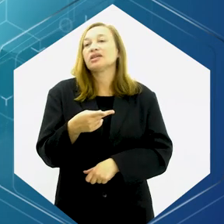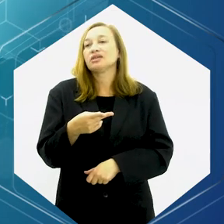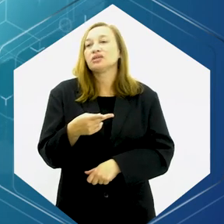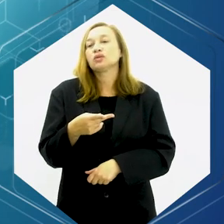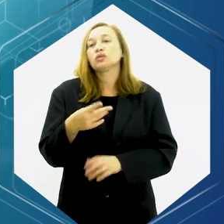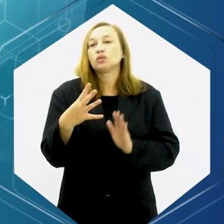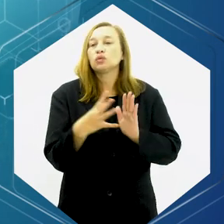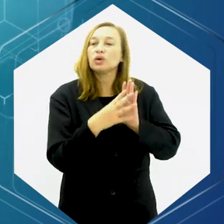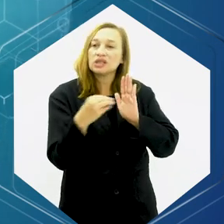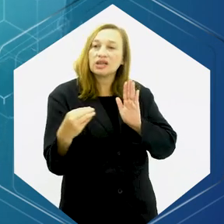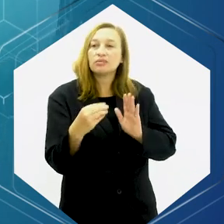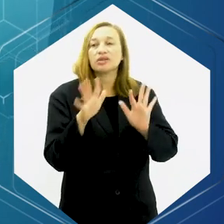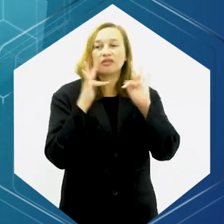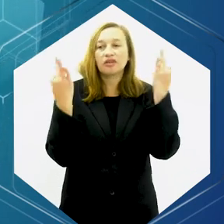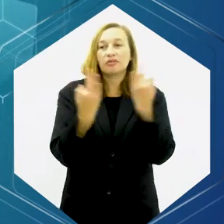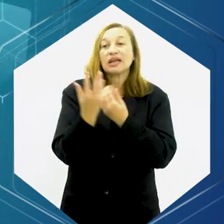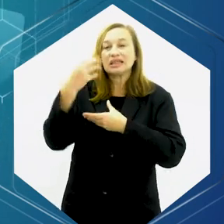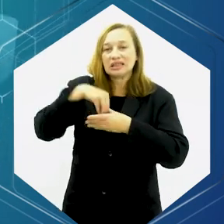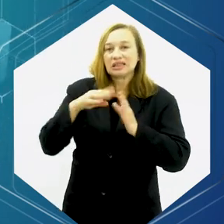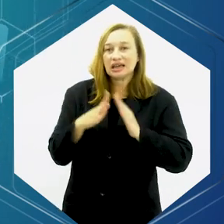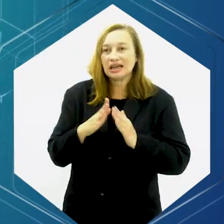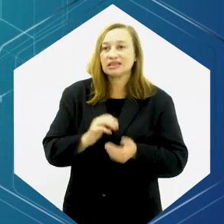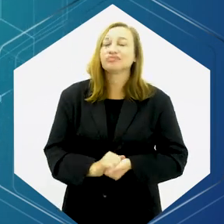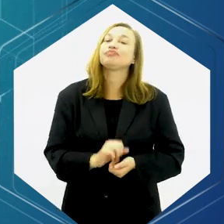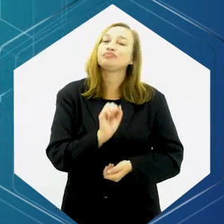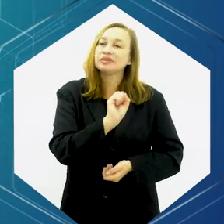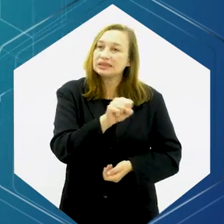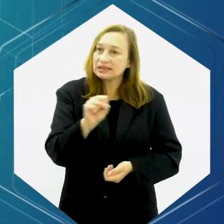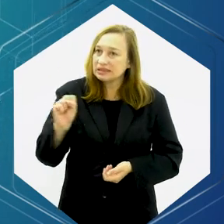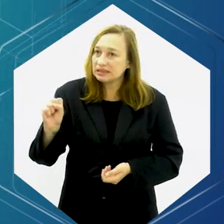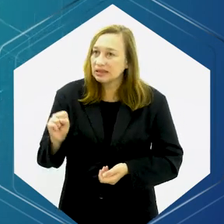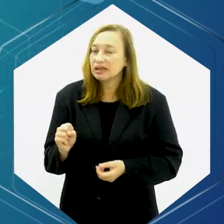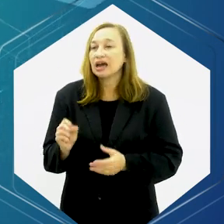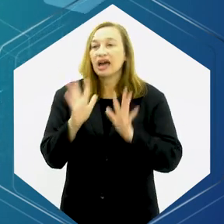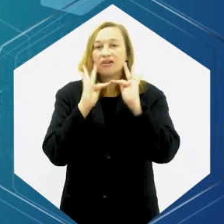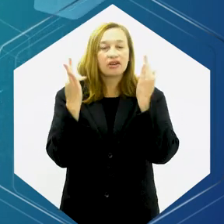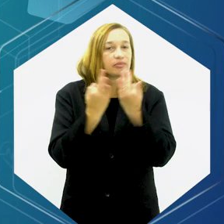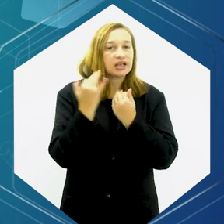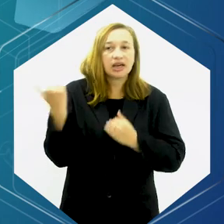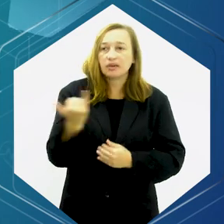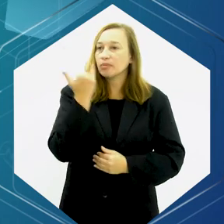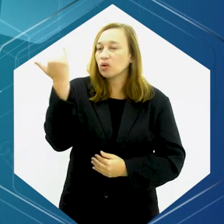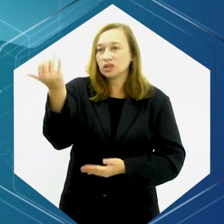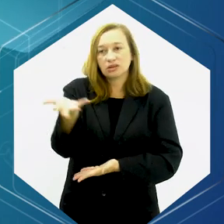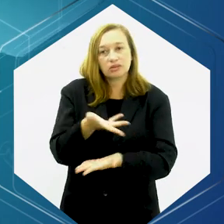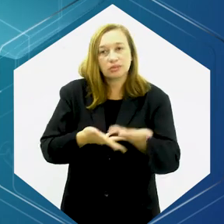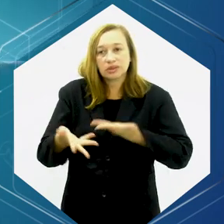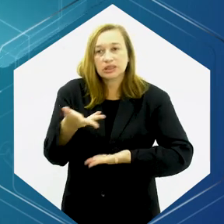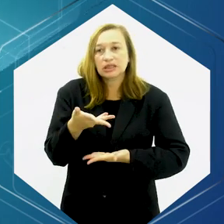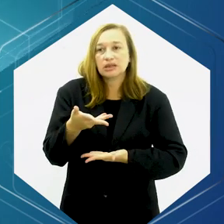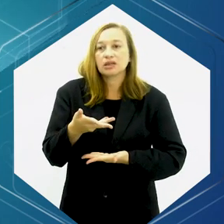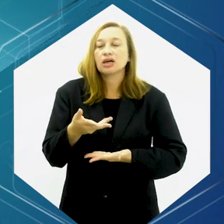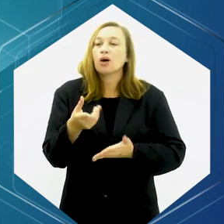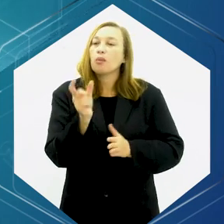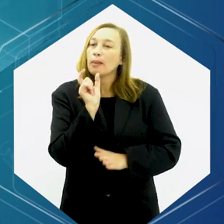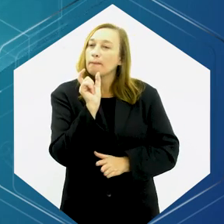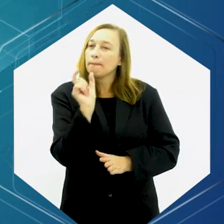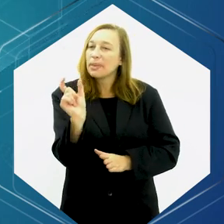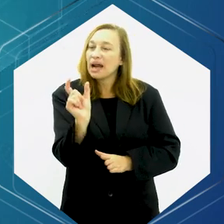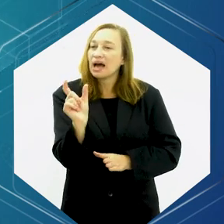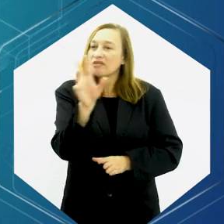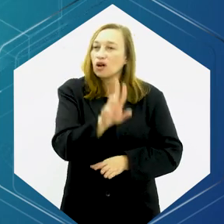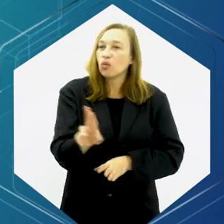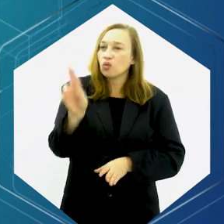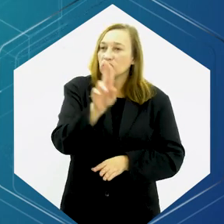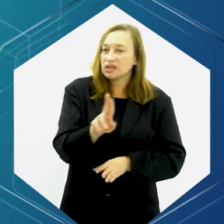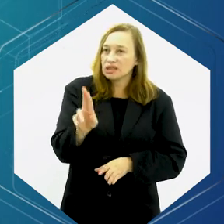da presença e da do exemplo da família dentro de casa sim a participação da família é muito importante há